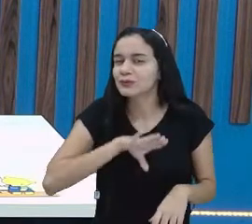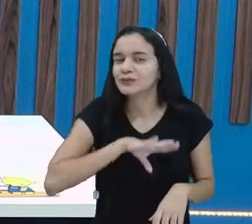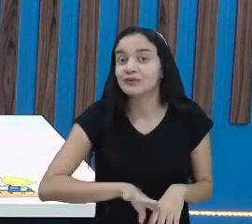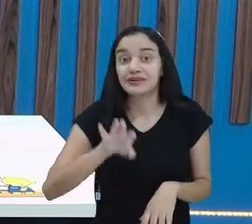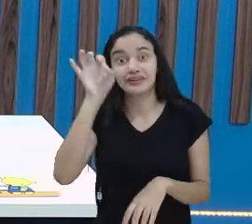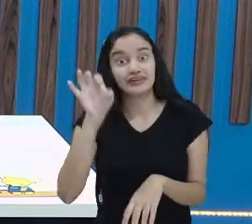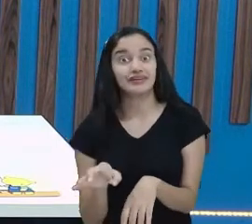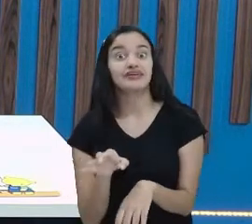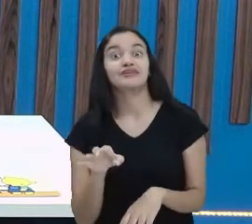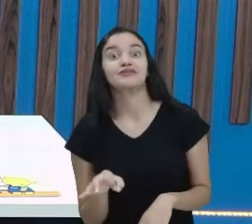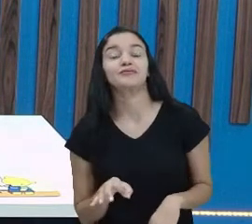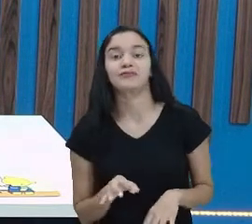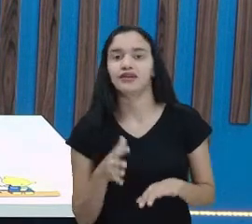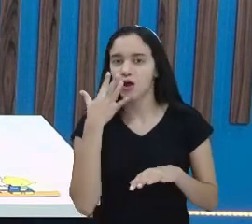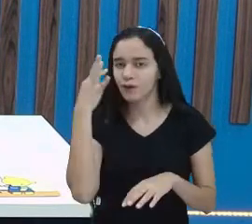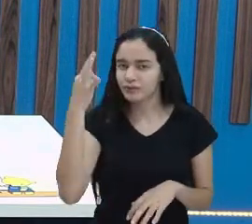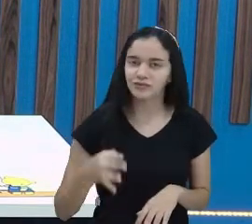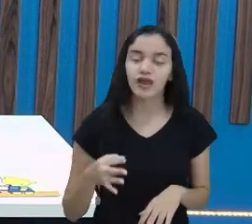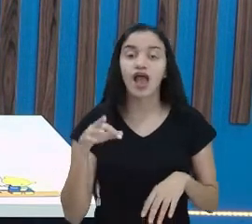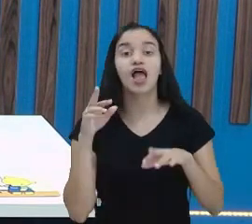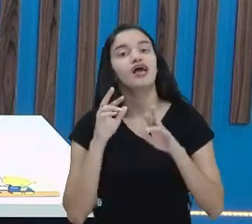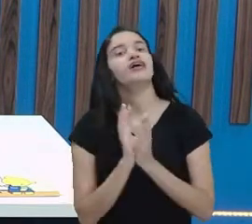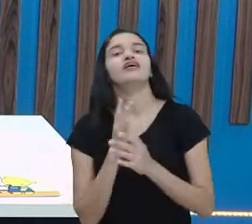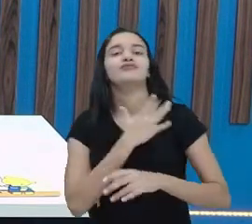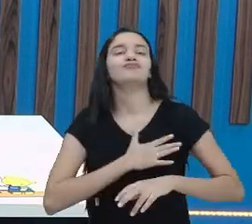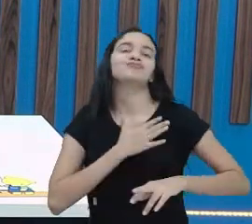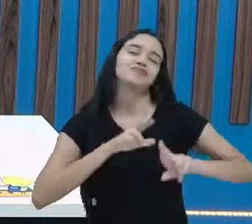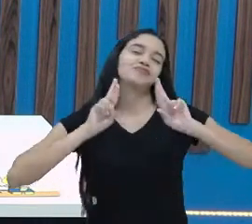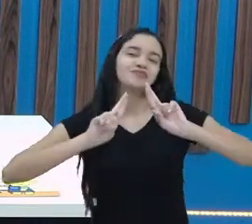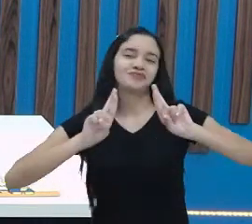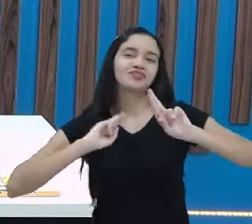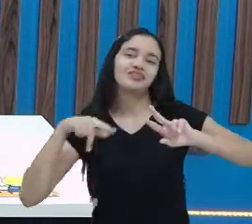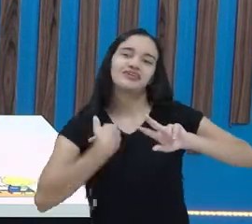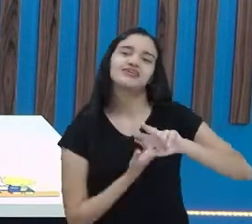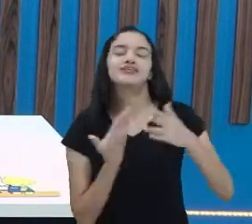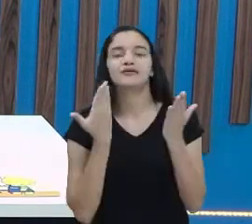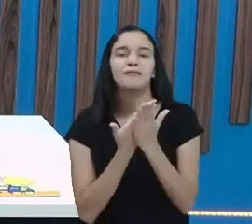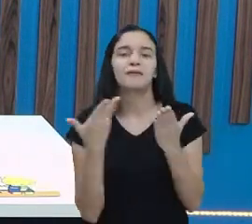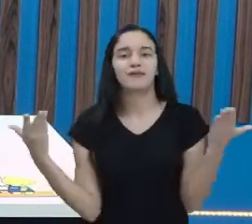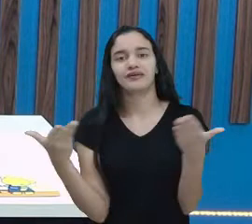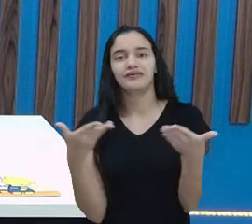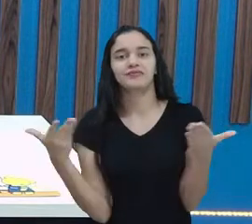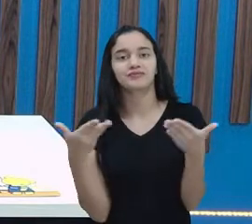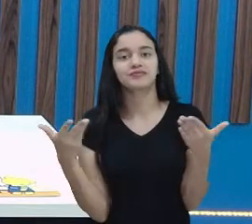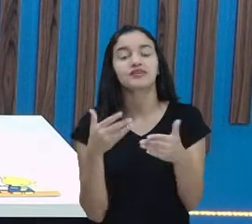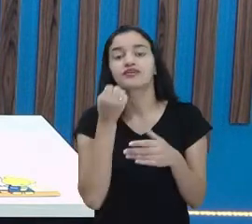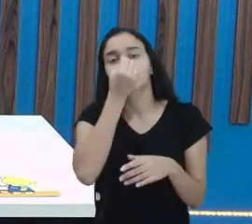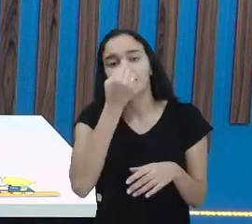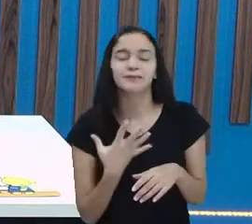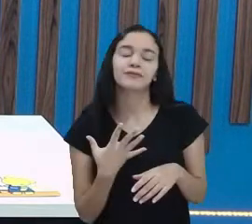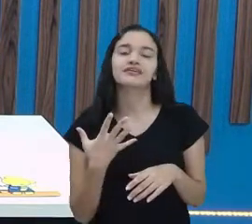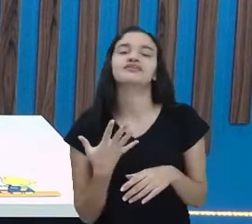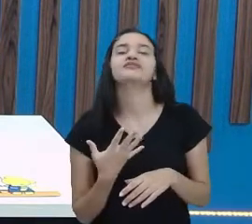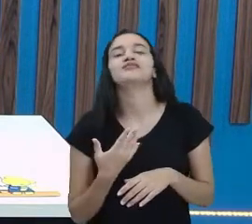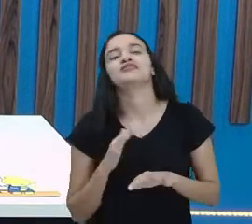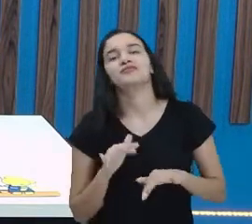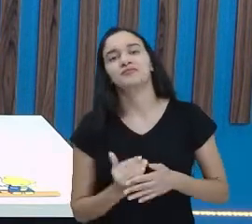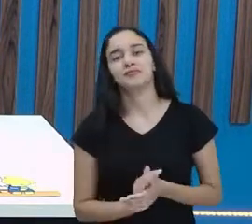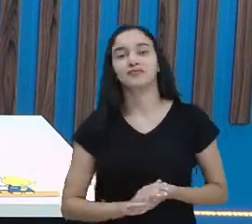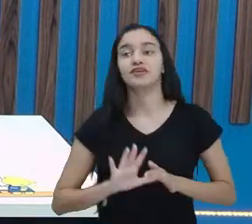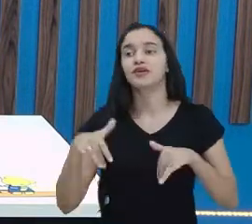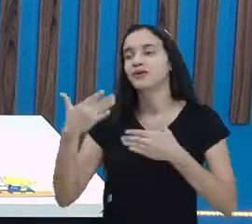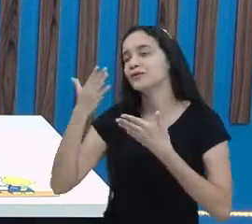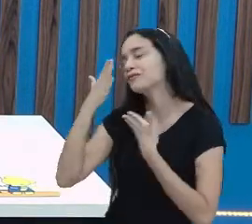Então se liga aí. Espero que vocês tenham gostado da nossa aula de hoje. Fiquem bem e até a próxima